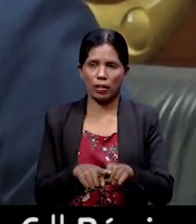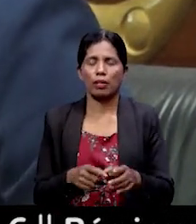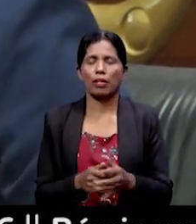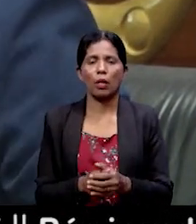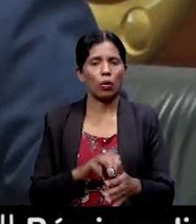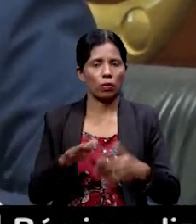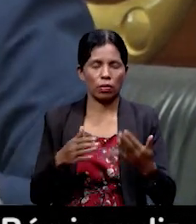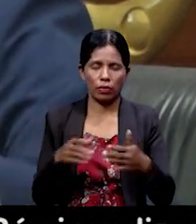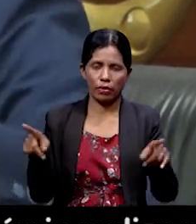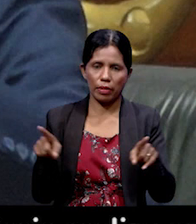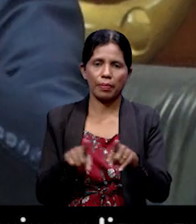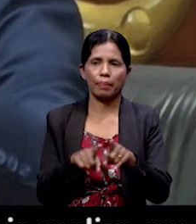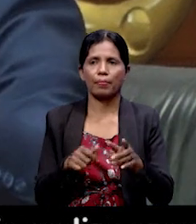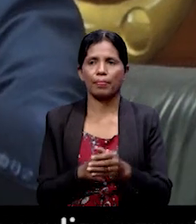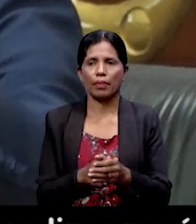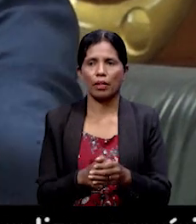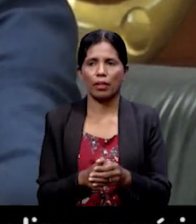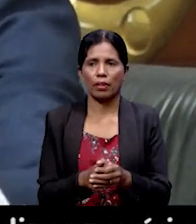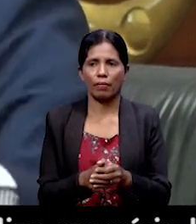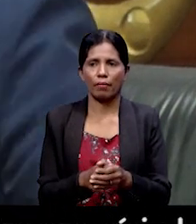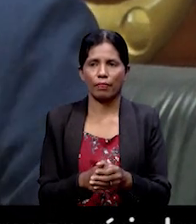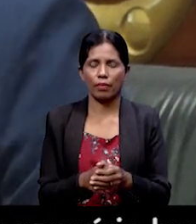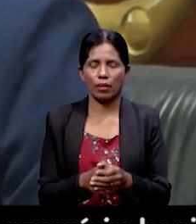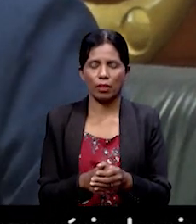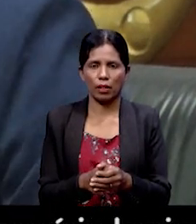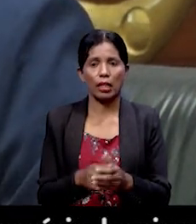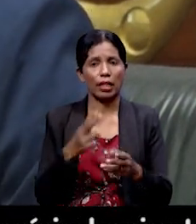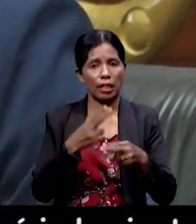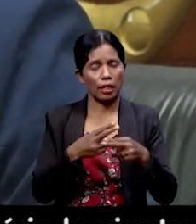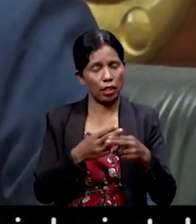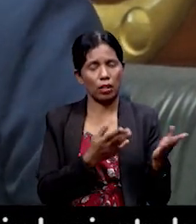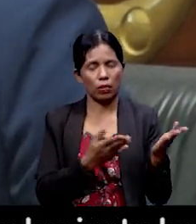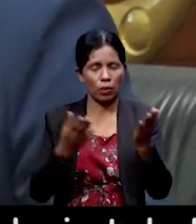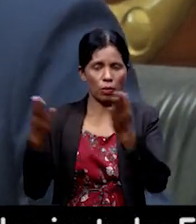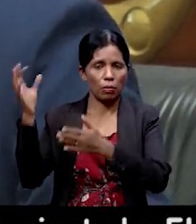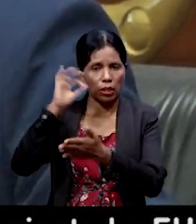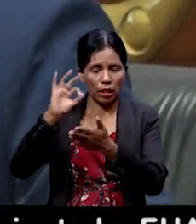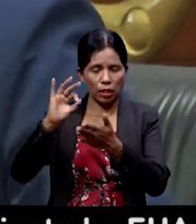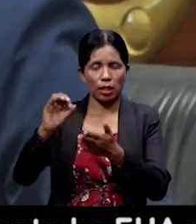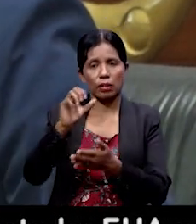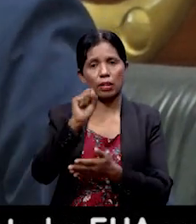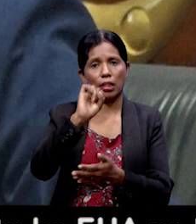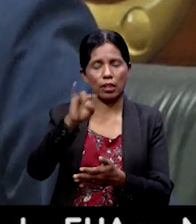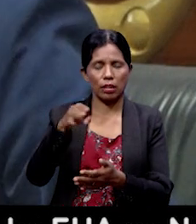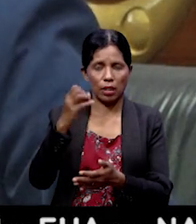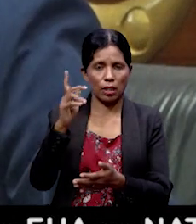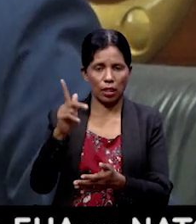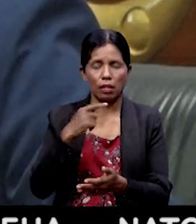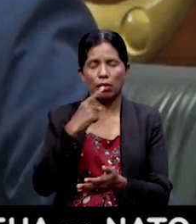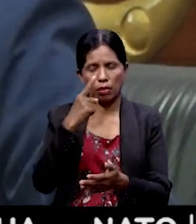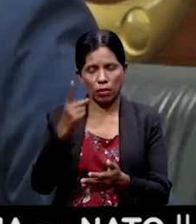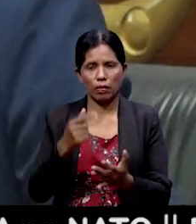hutanesa balu lori bauna ia secretariado covid ini an mai